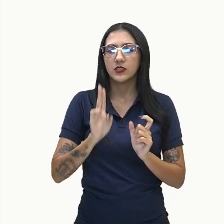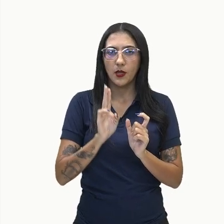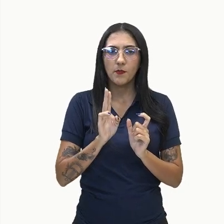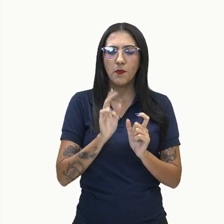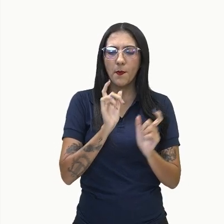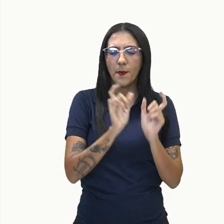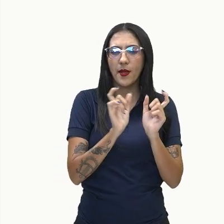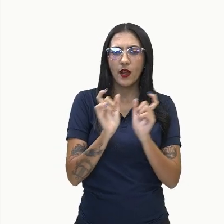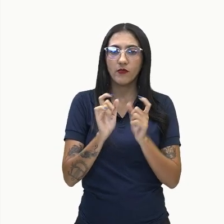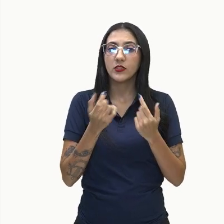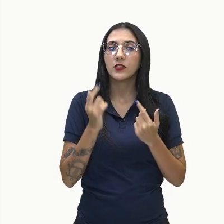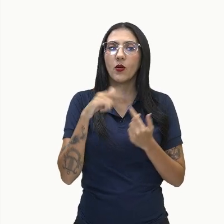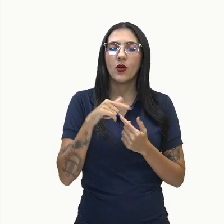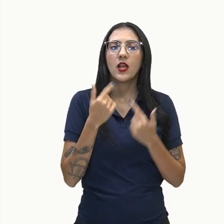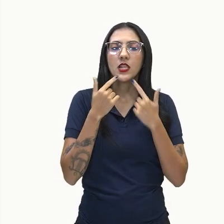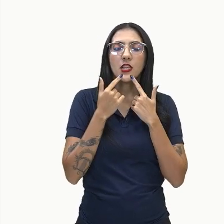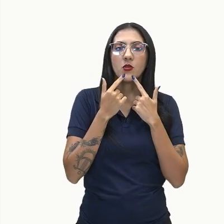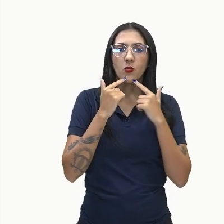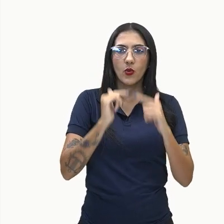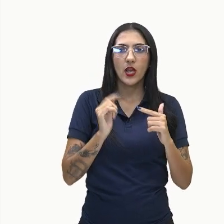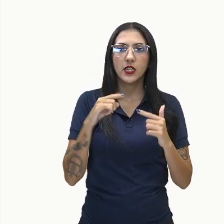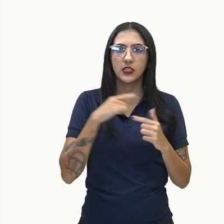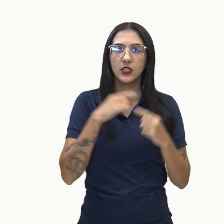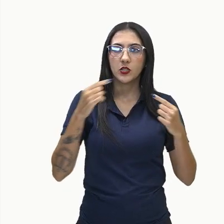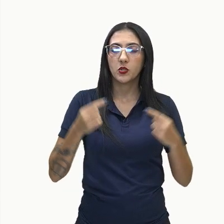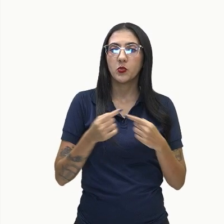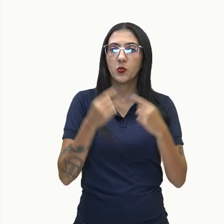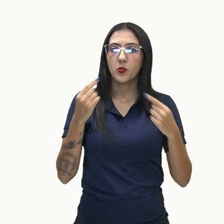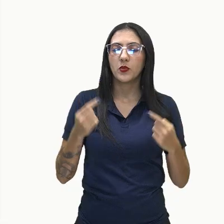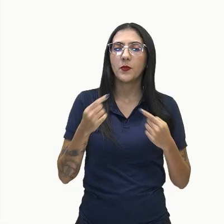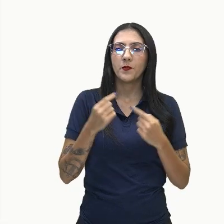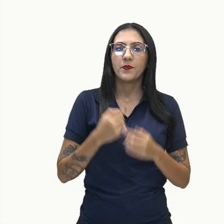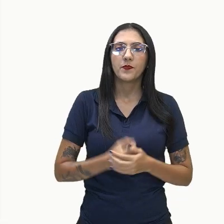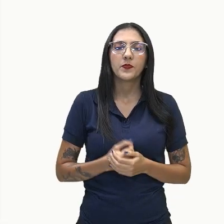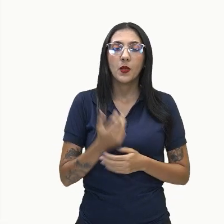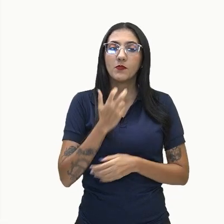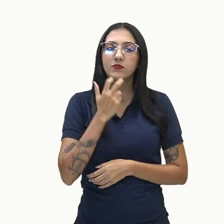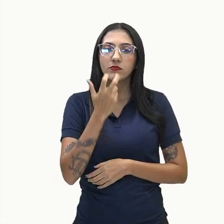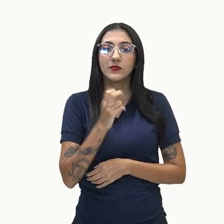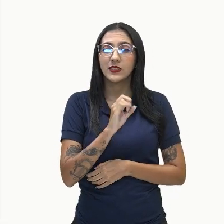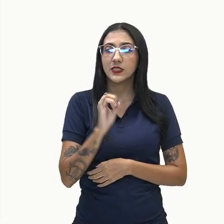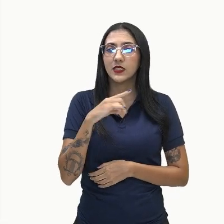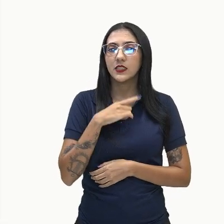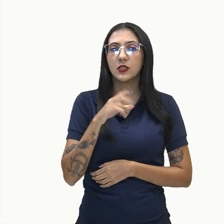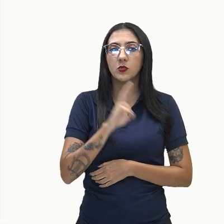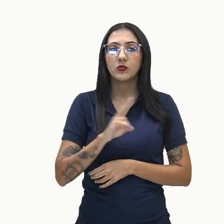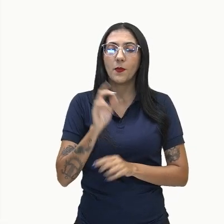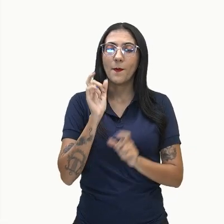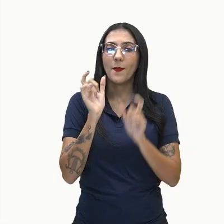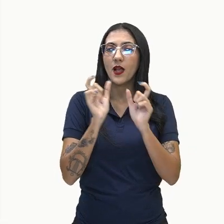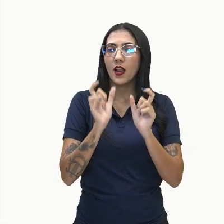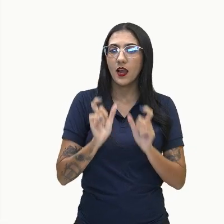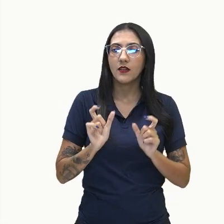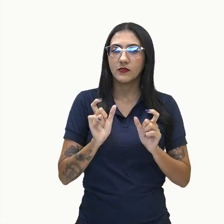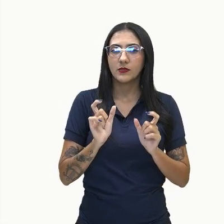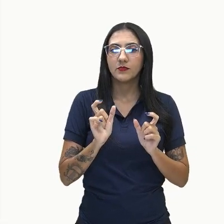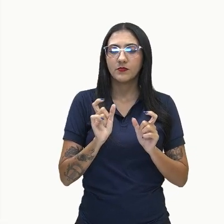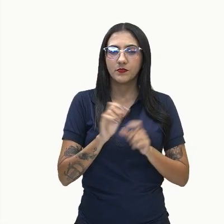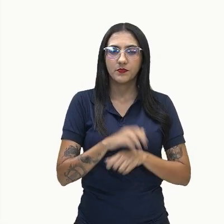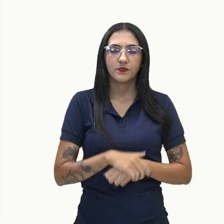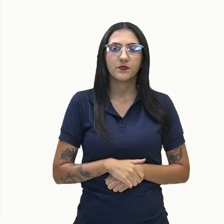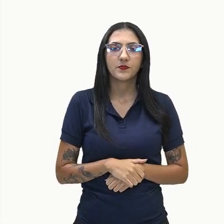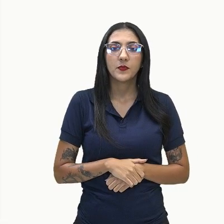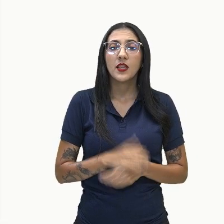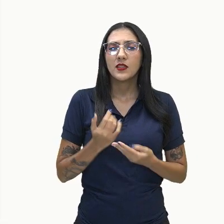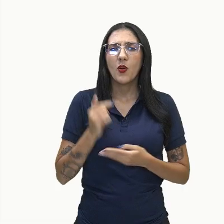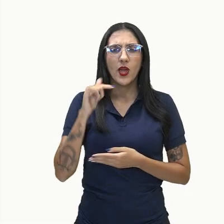a linguagem, ela pode ser verbal quando ela utilizar palavras. E